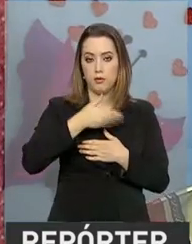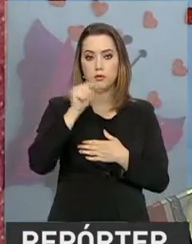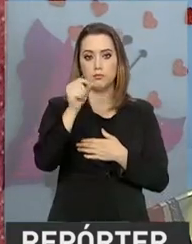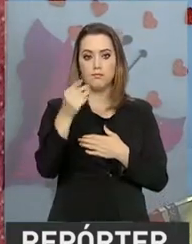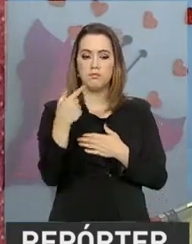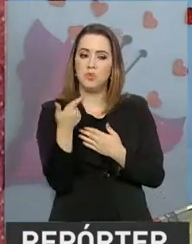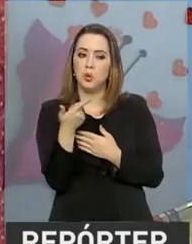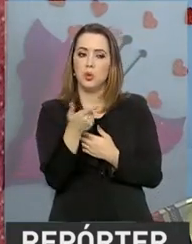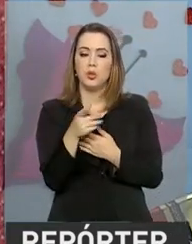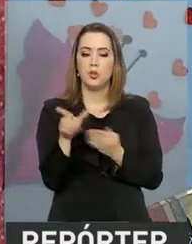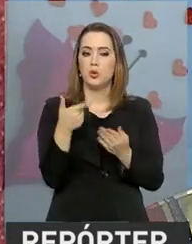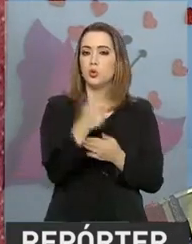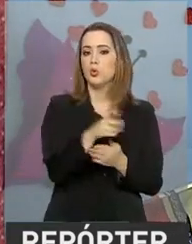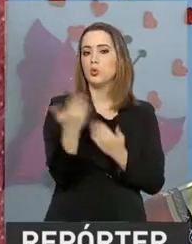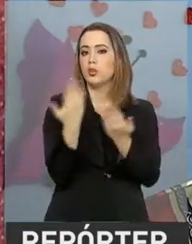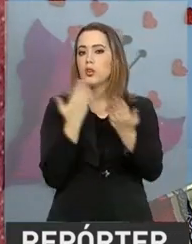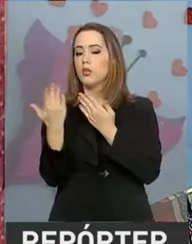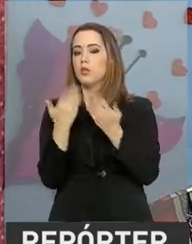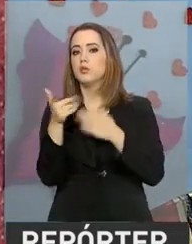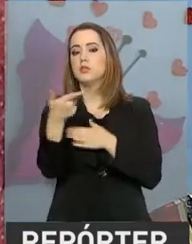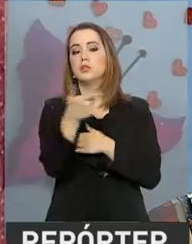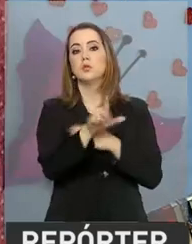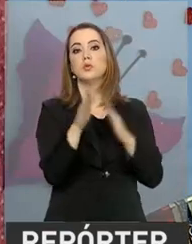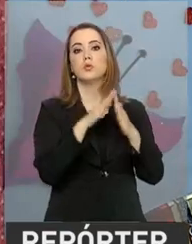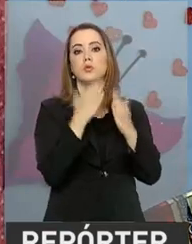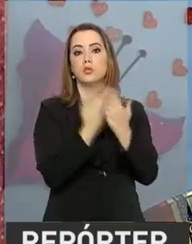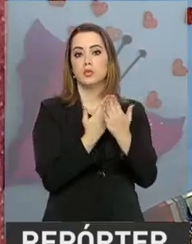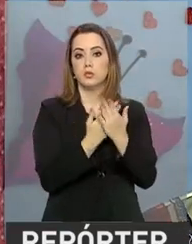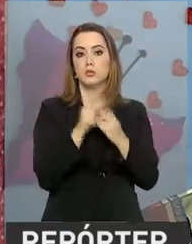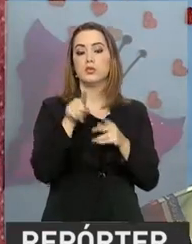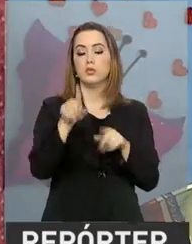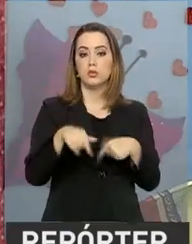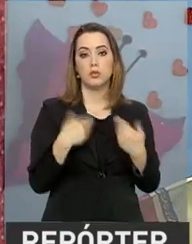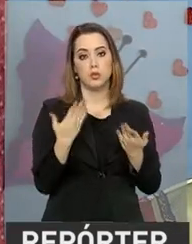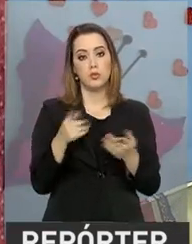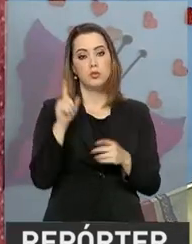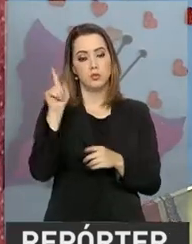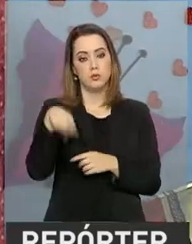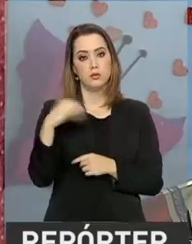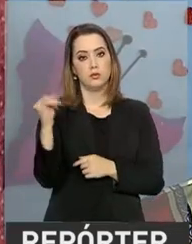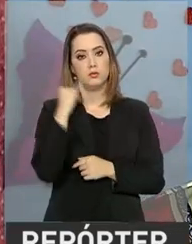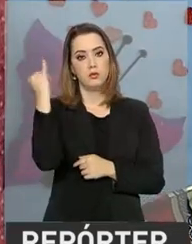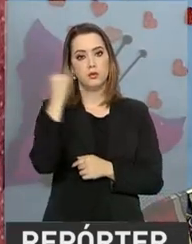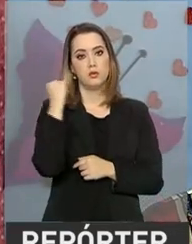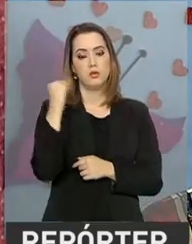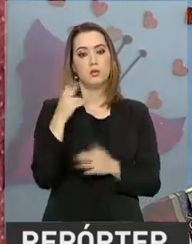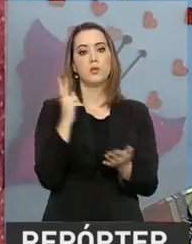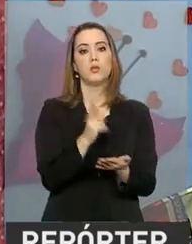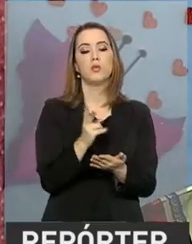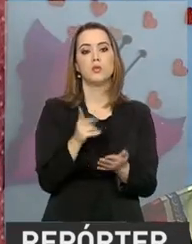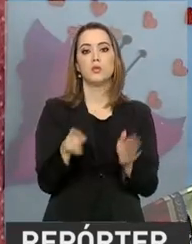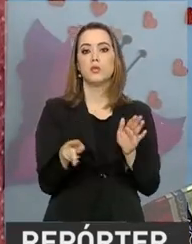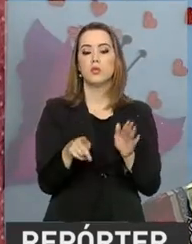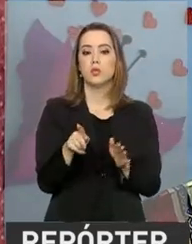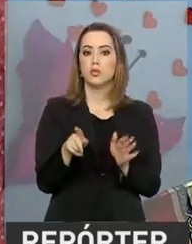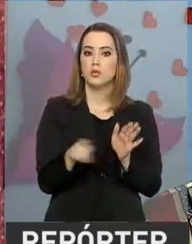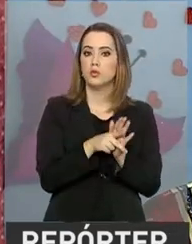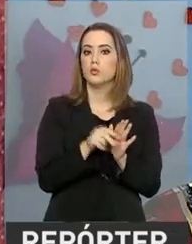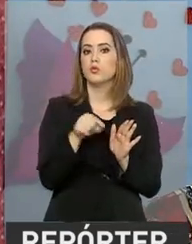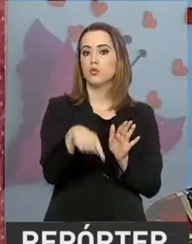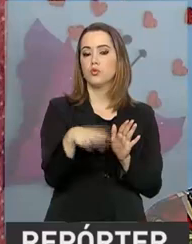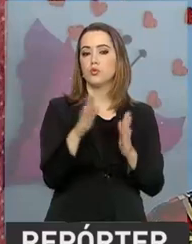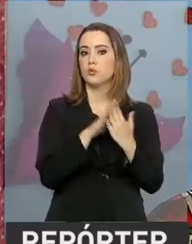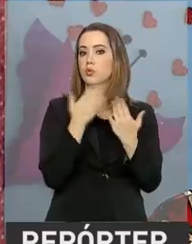comparada com outras escolas então paraa própria escola se avaliar né em que que os meninos estão bem Como foi o